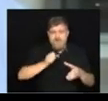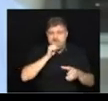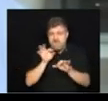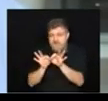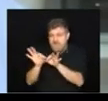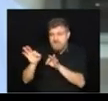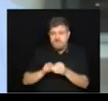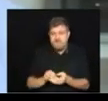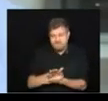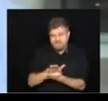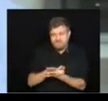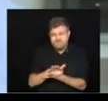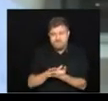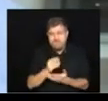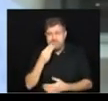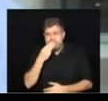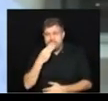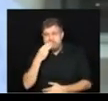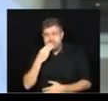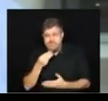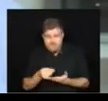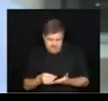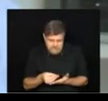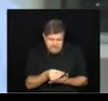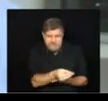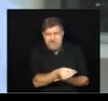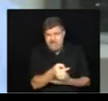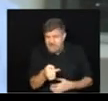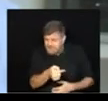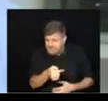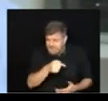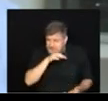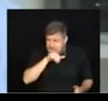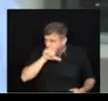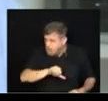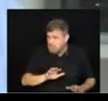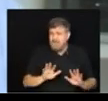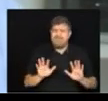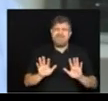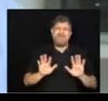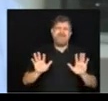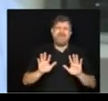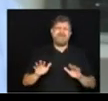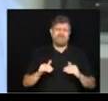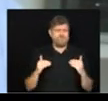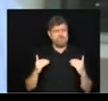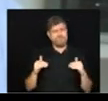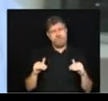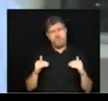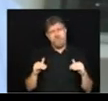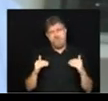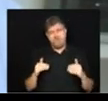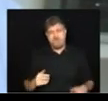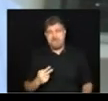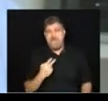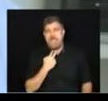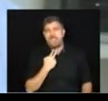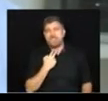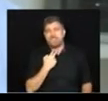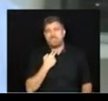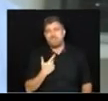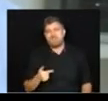um brigadeiro, deu um pedacinho, não vai fazer mal nenhum para a criança. Agora, o que não pode é,